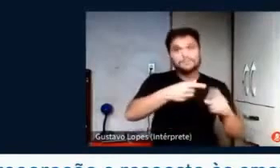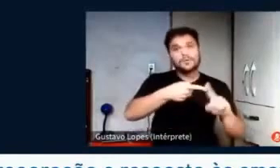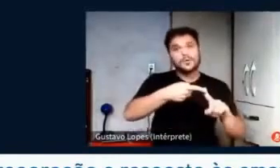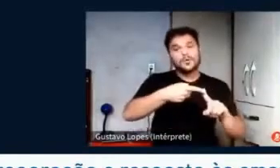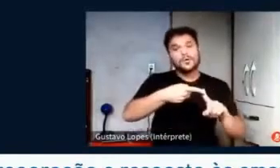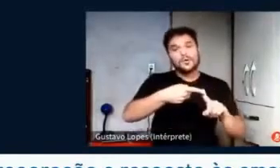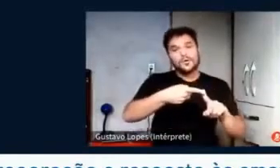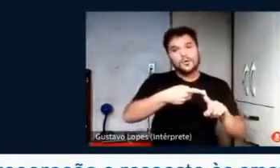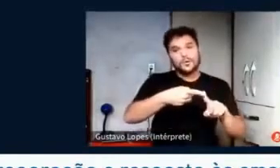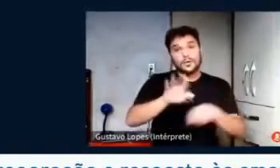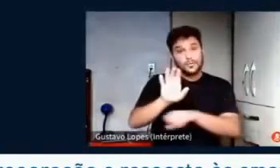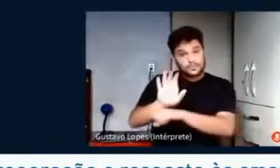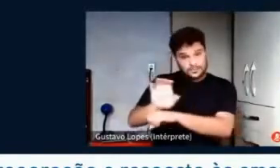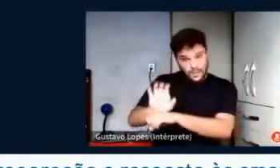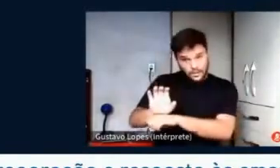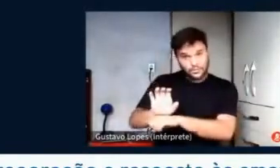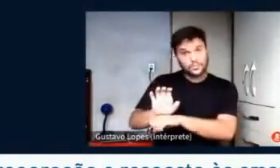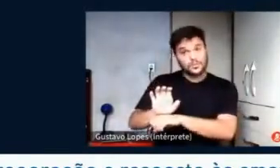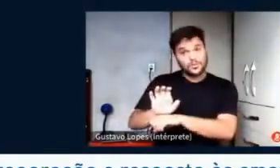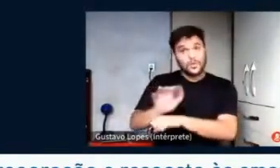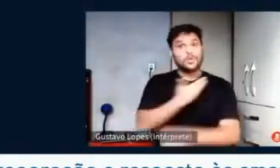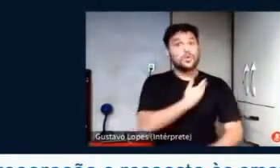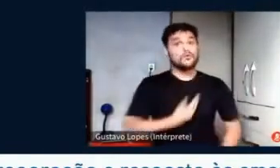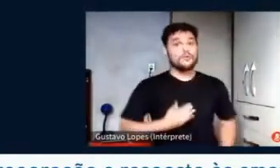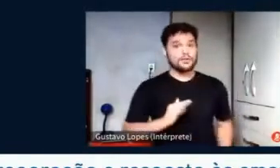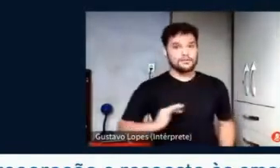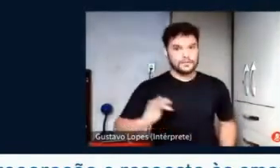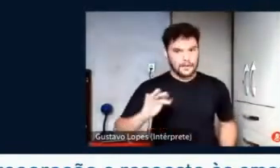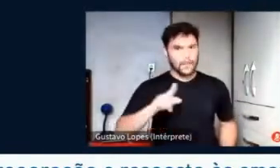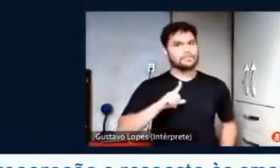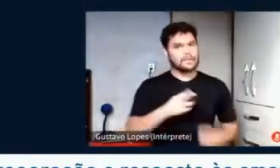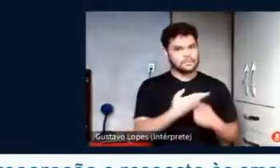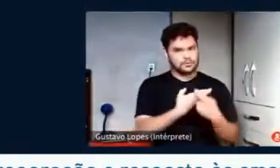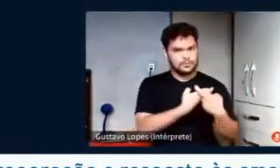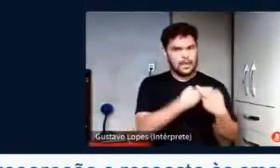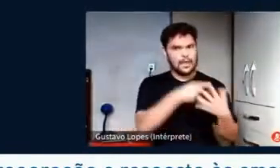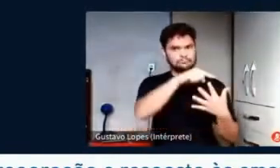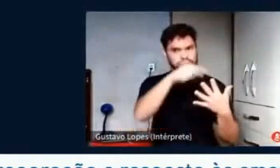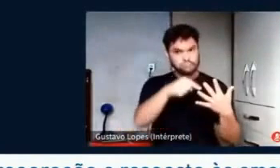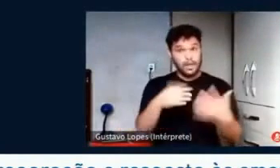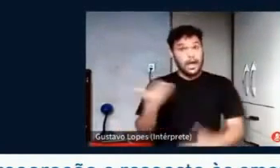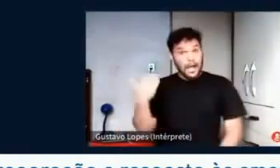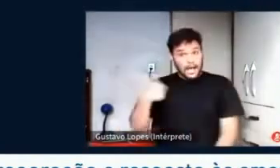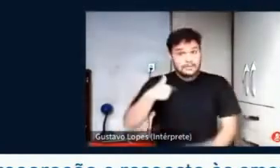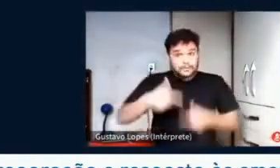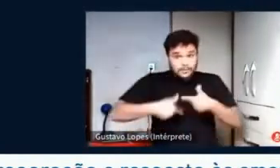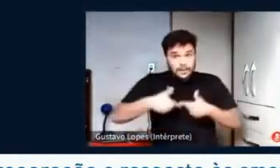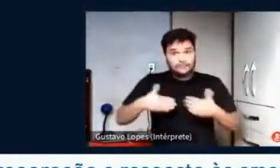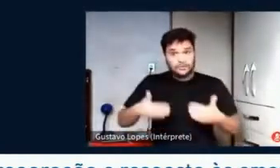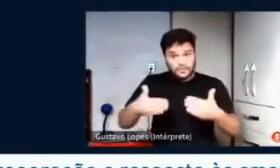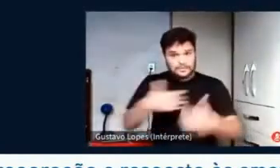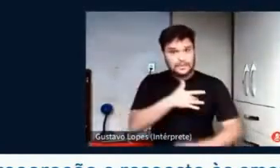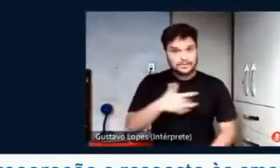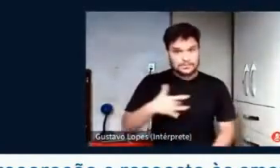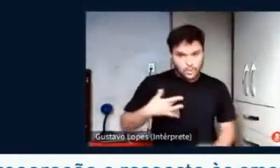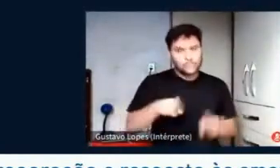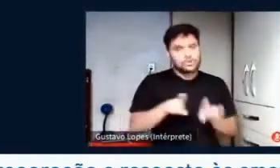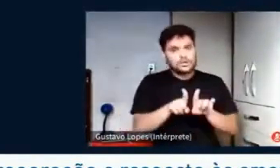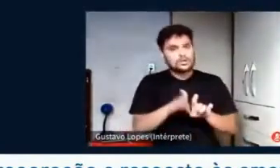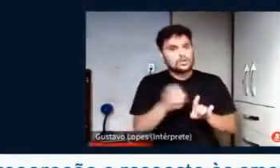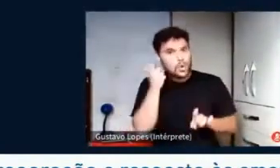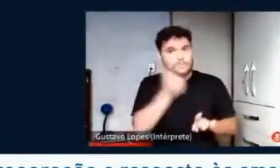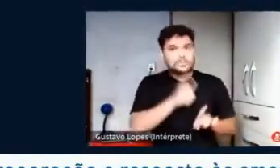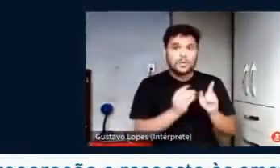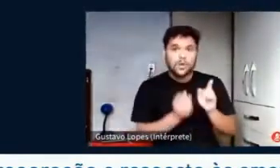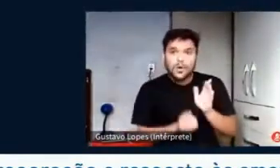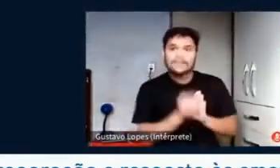também o governo federal. Agora, na minha gestão, a gente conseguiu fazer a promulgação do Regulamento Sanitário